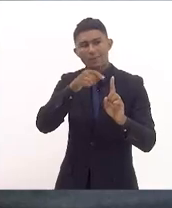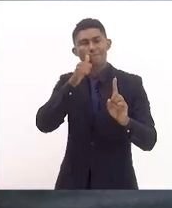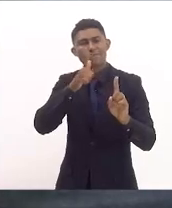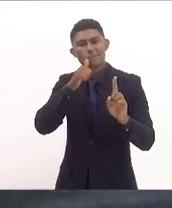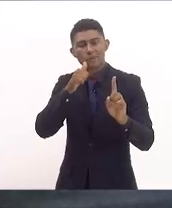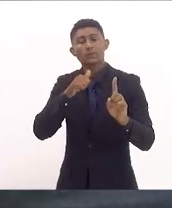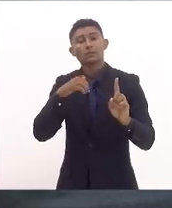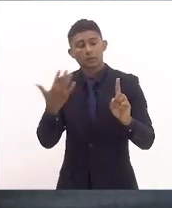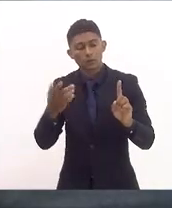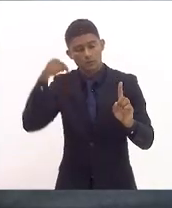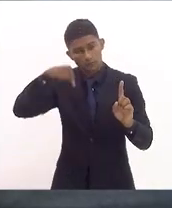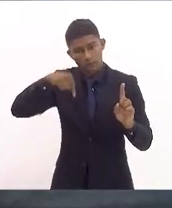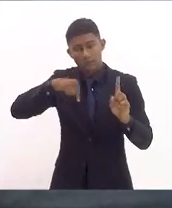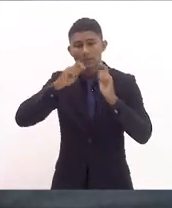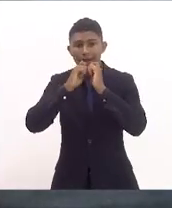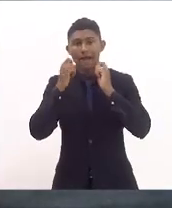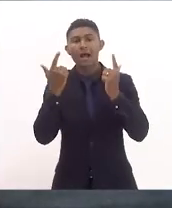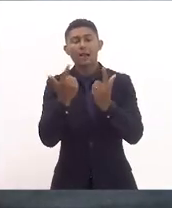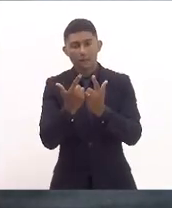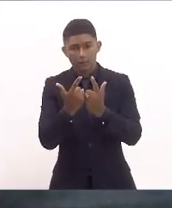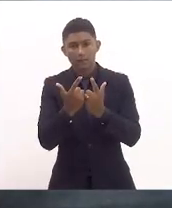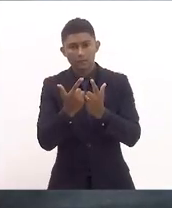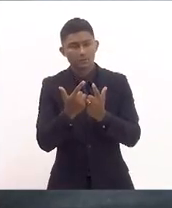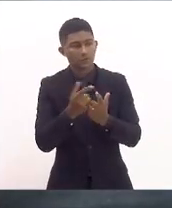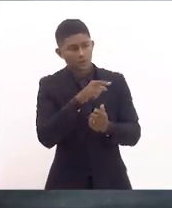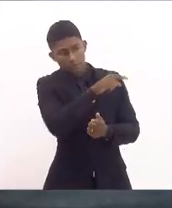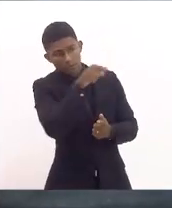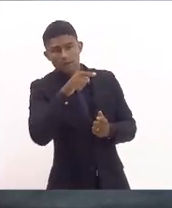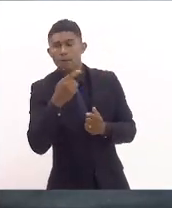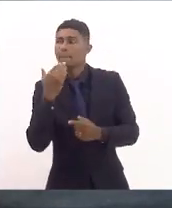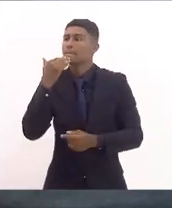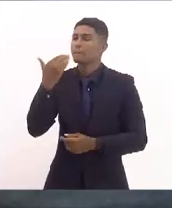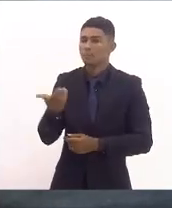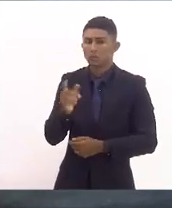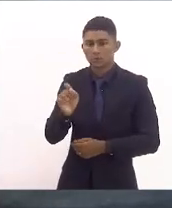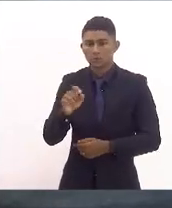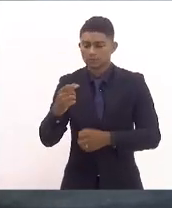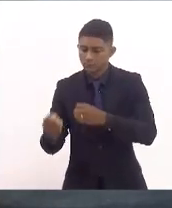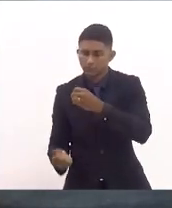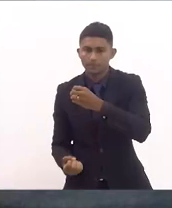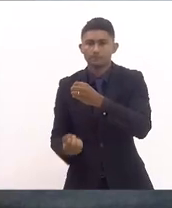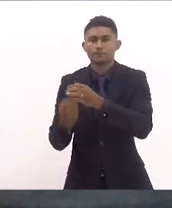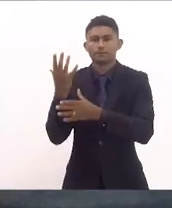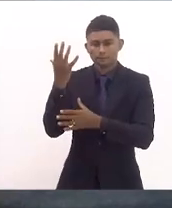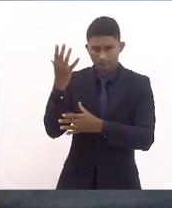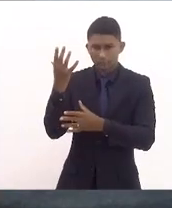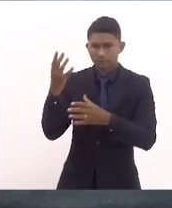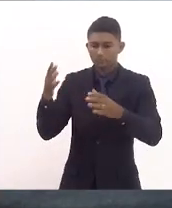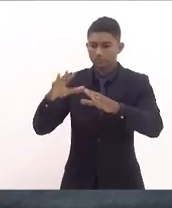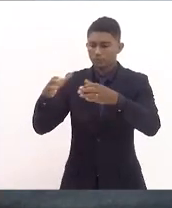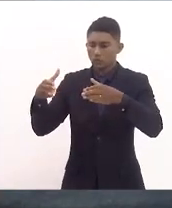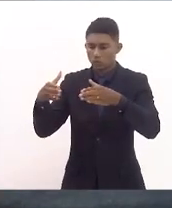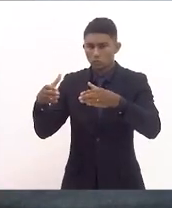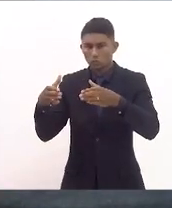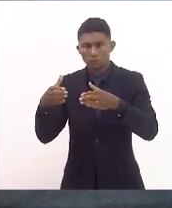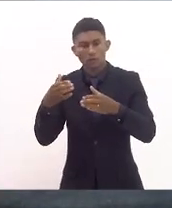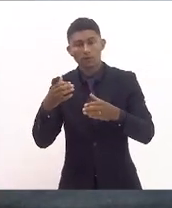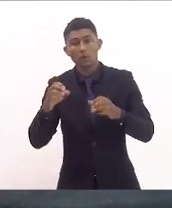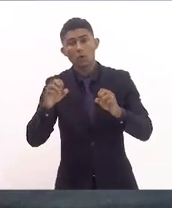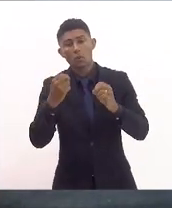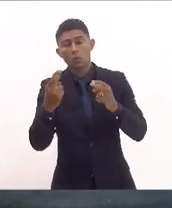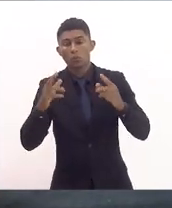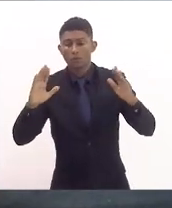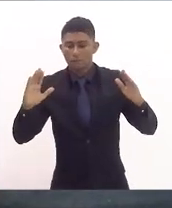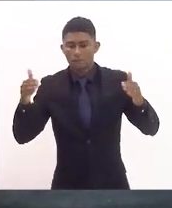Surgiu uma solicitação para essa casa tipo criasse uma frente é em torno desse tema um fórum permanente